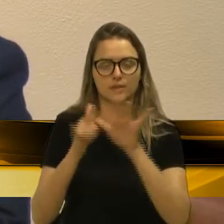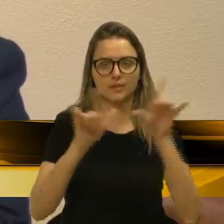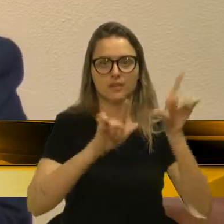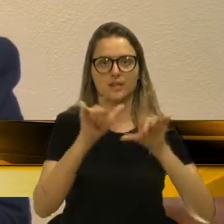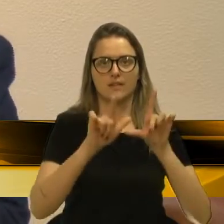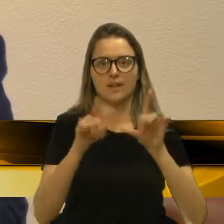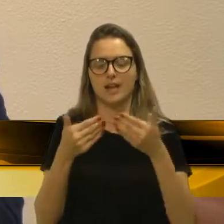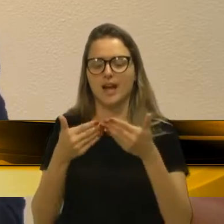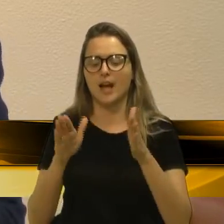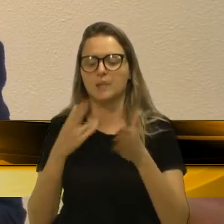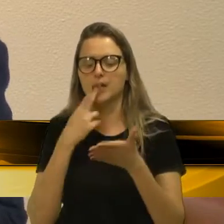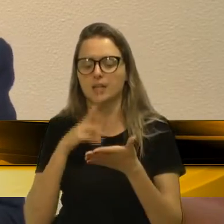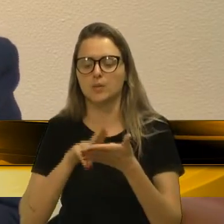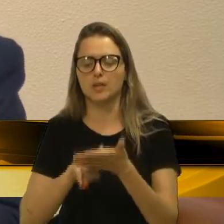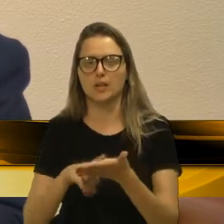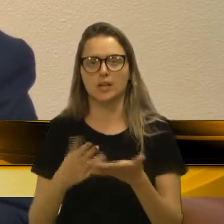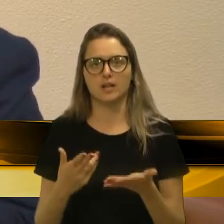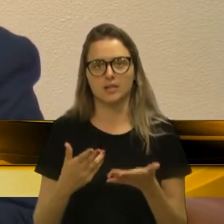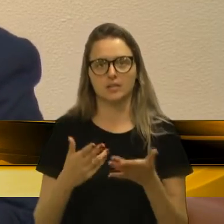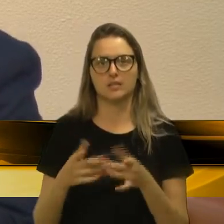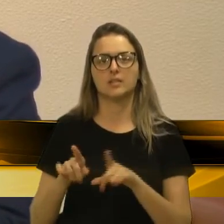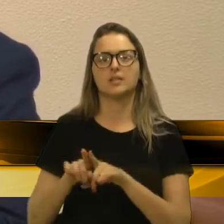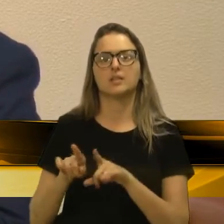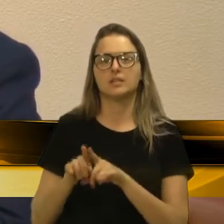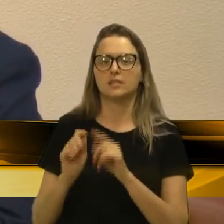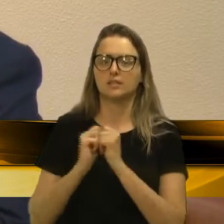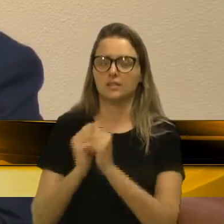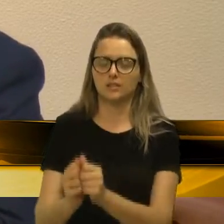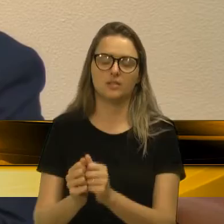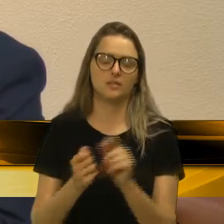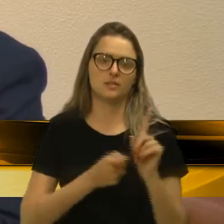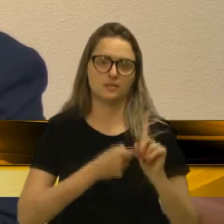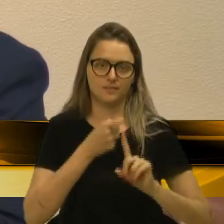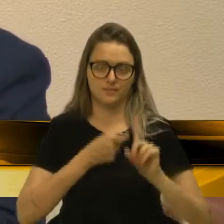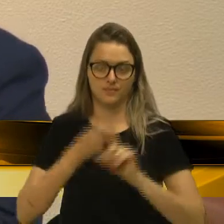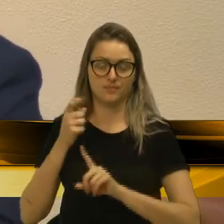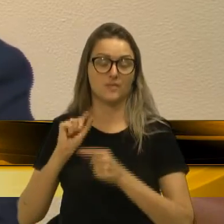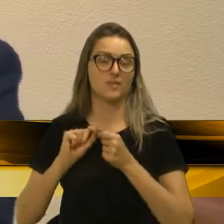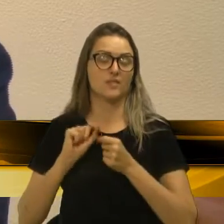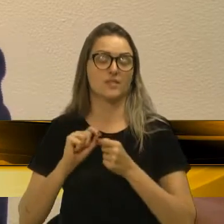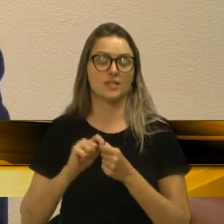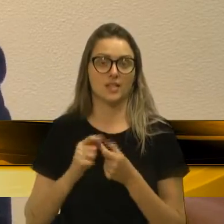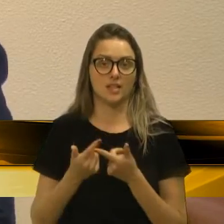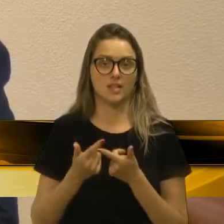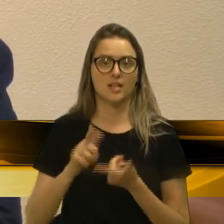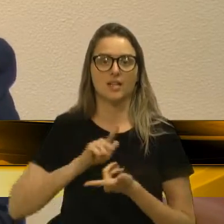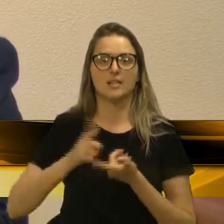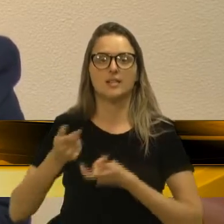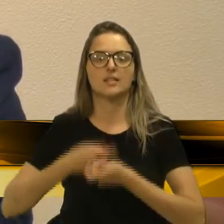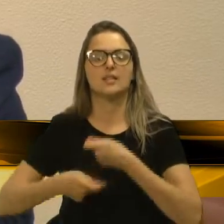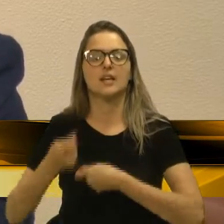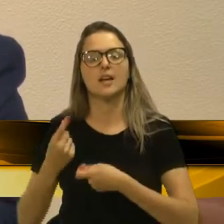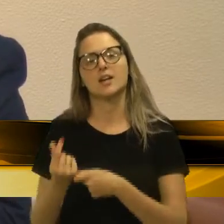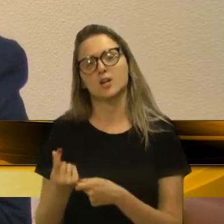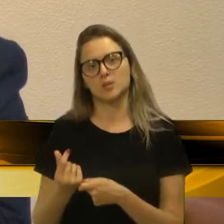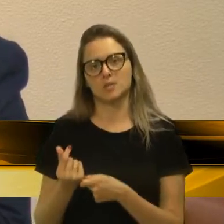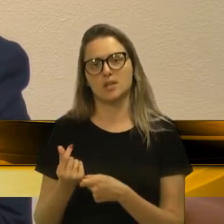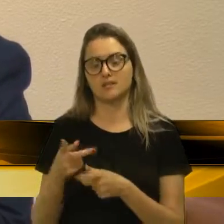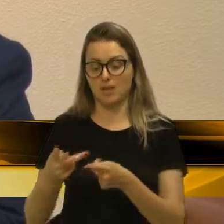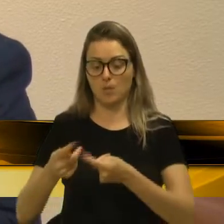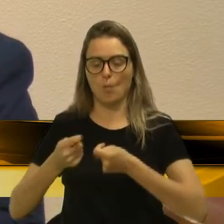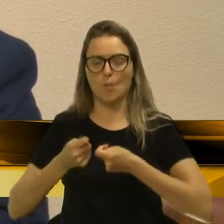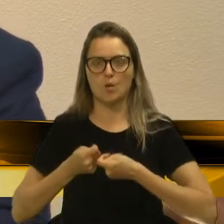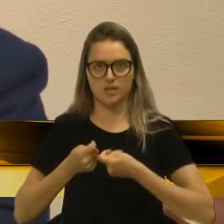do envelope, todo o processo está sendo transmitido, vai pensar 15 vezes antes de fazer uma sacanagem. Fora que tem a economia, que é para também